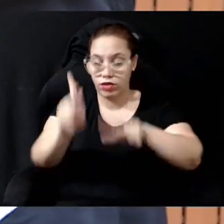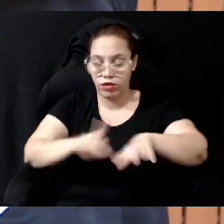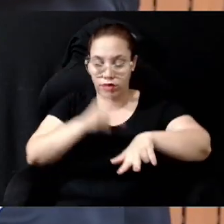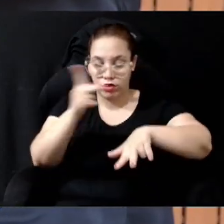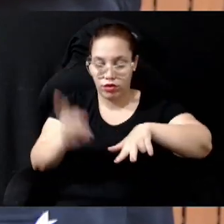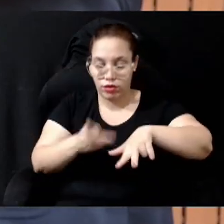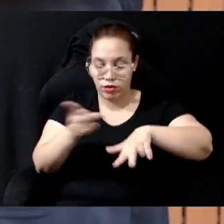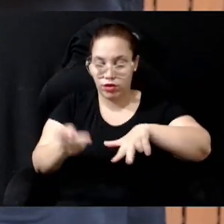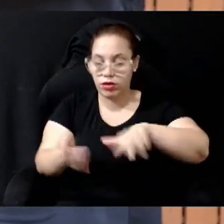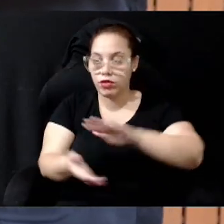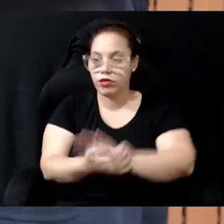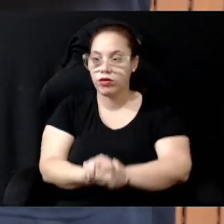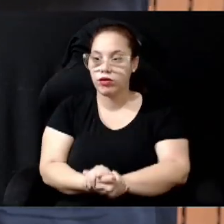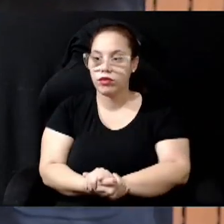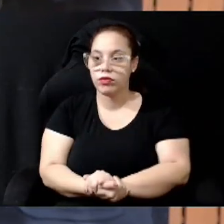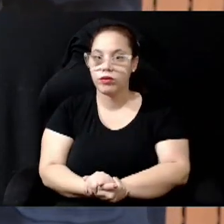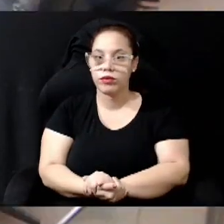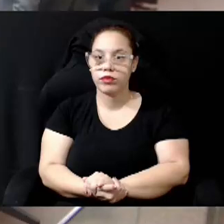parecer.